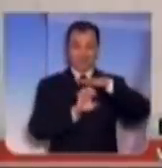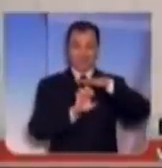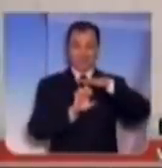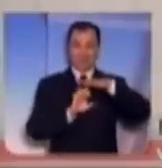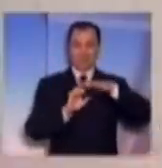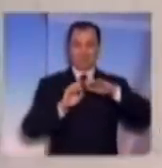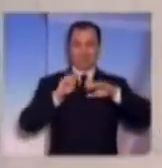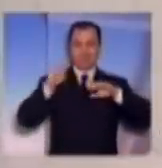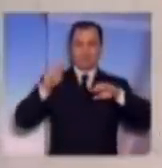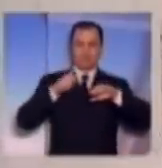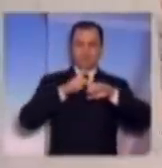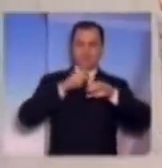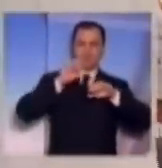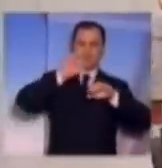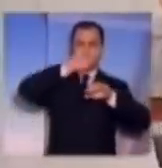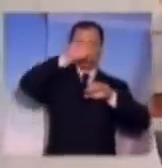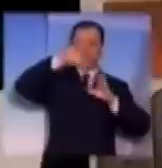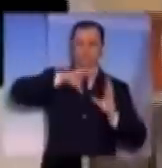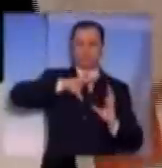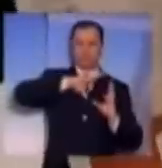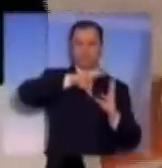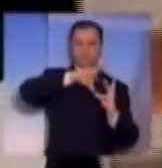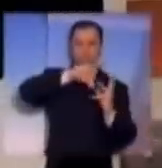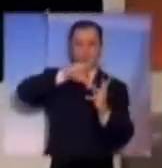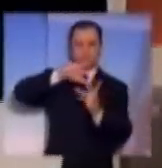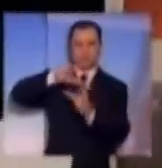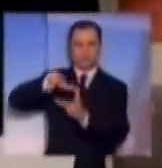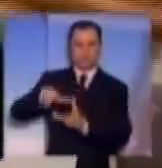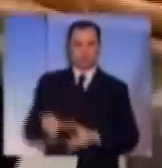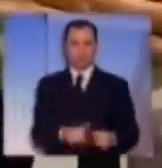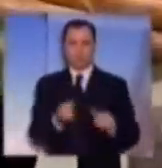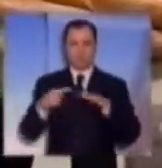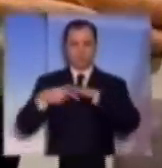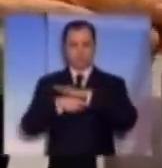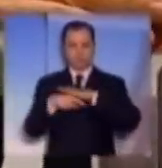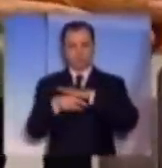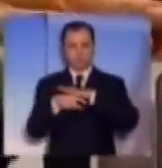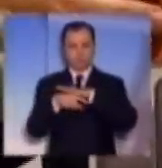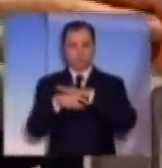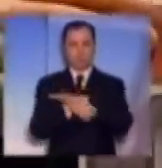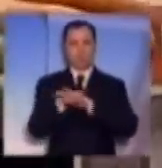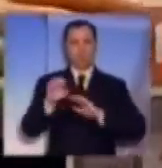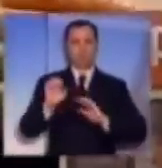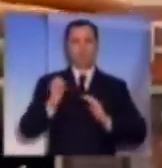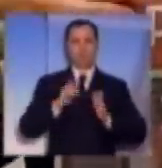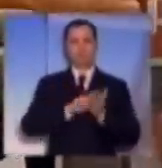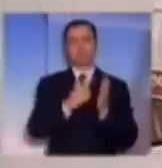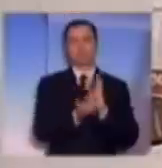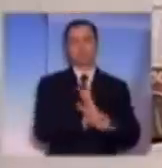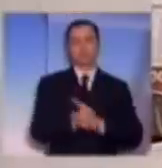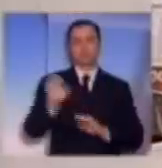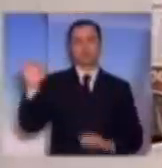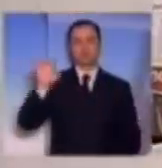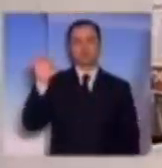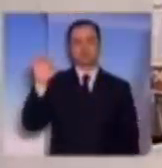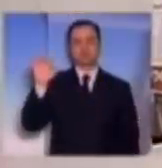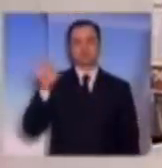Persson Internacional, fez uma pesquisa, matéria de hoje do Estadão, né, sobre